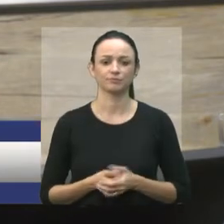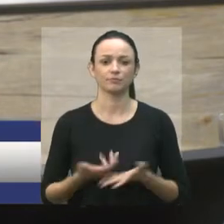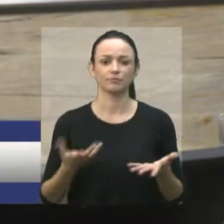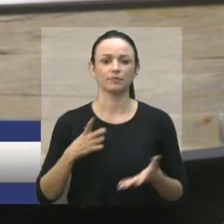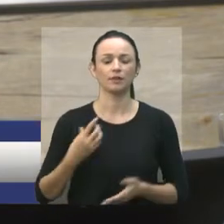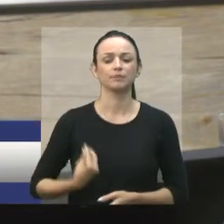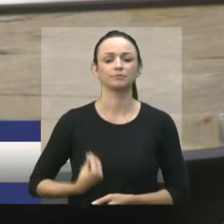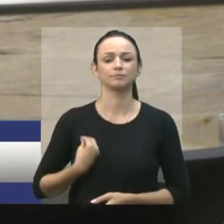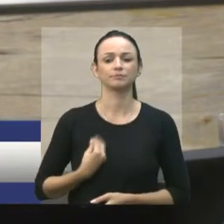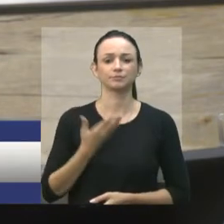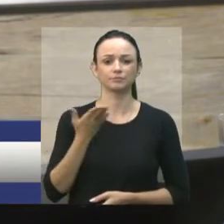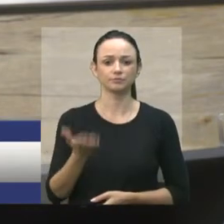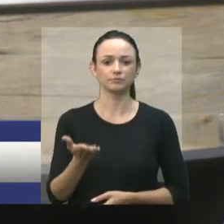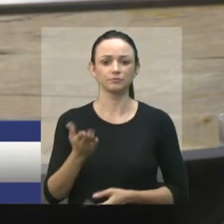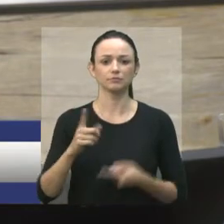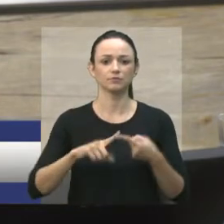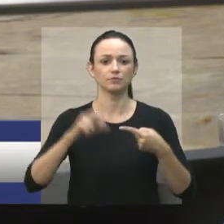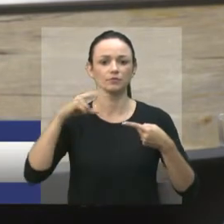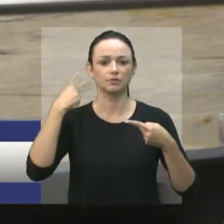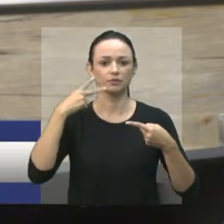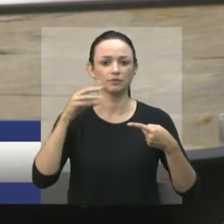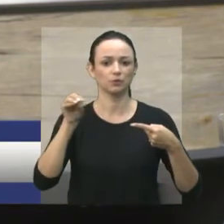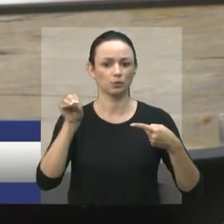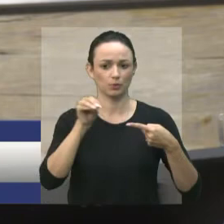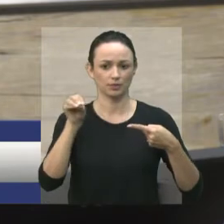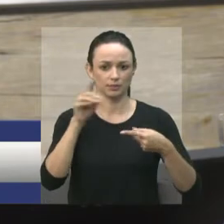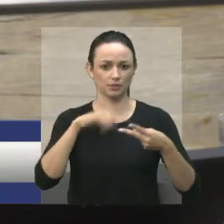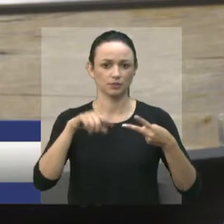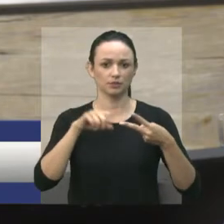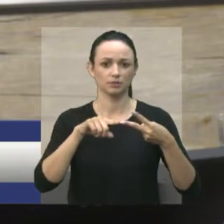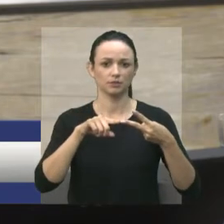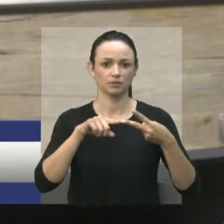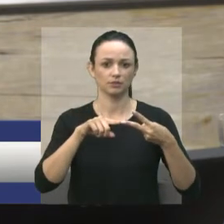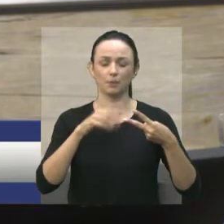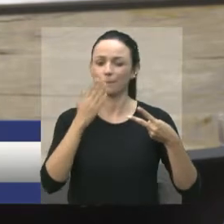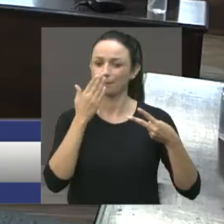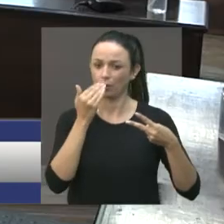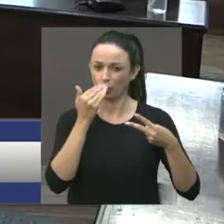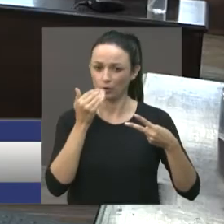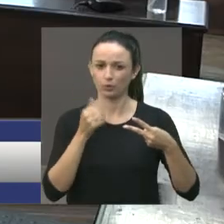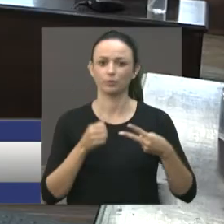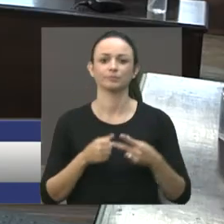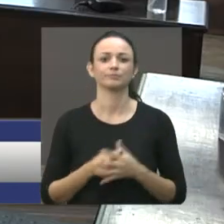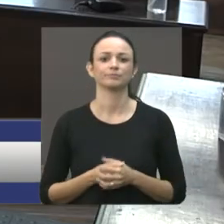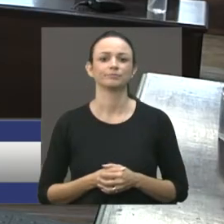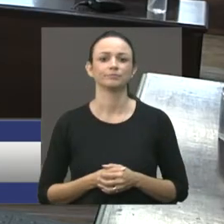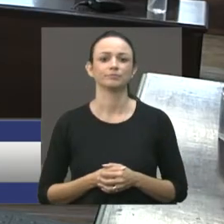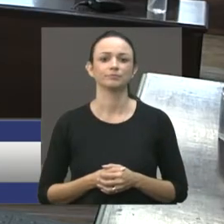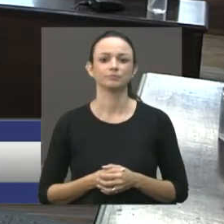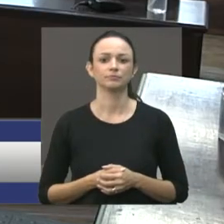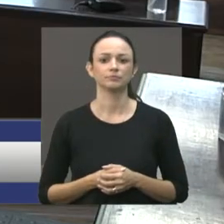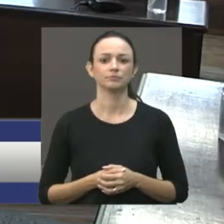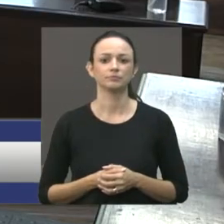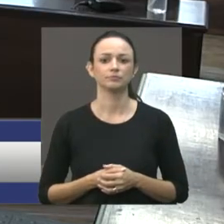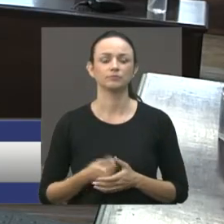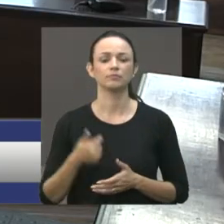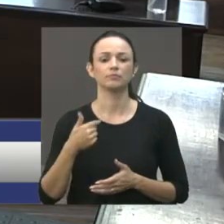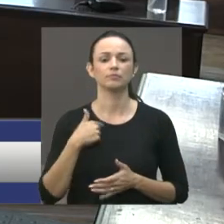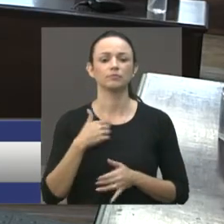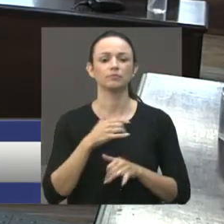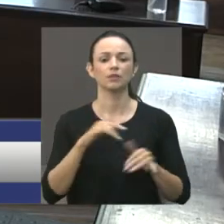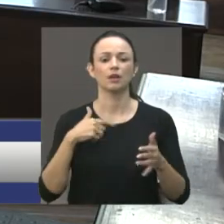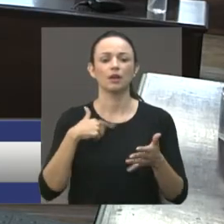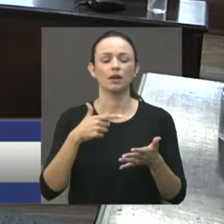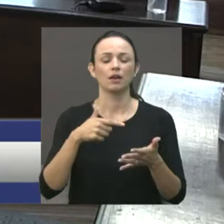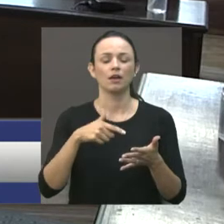a presença dos vereadores Luizinho Andretto e José Carlos Borgo. Avoquei para mim a relatoria